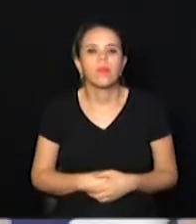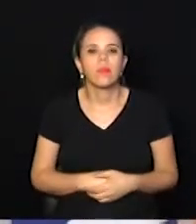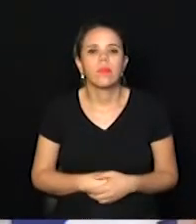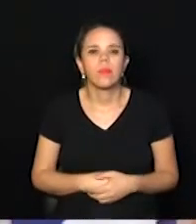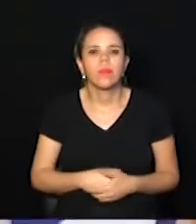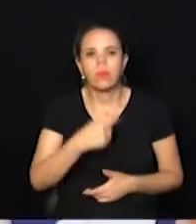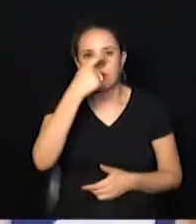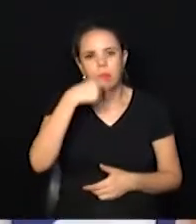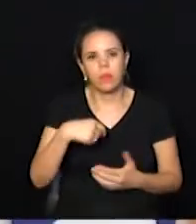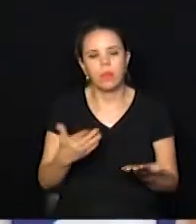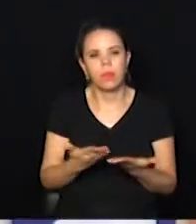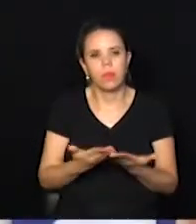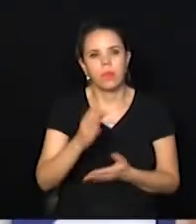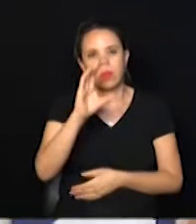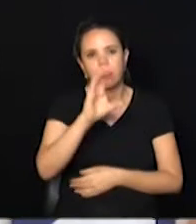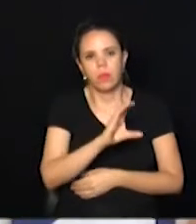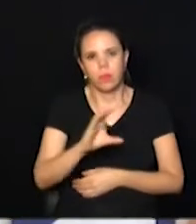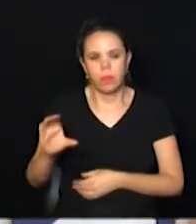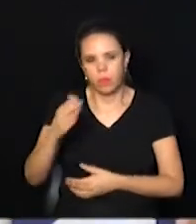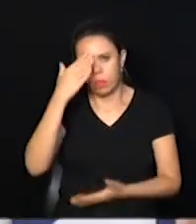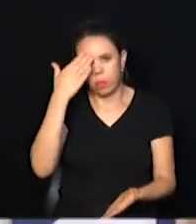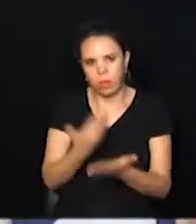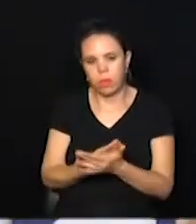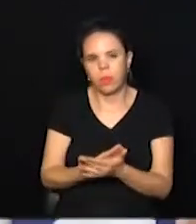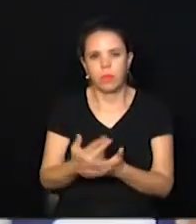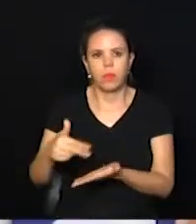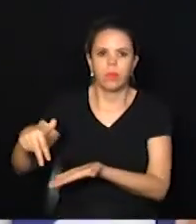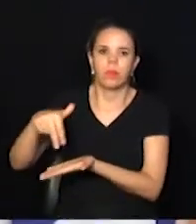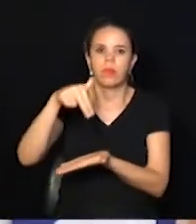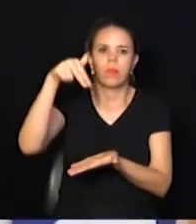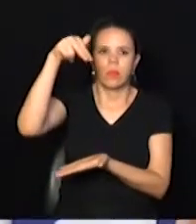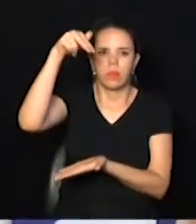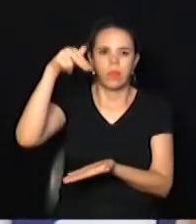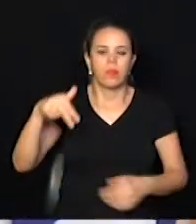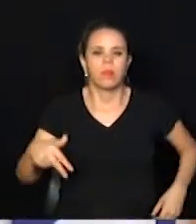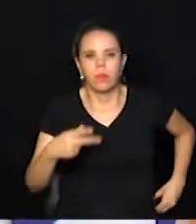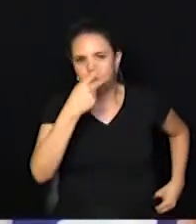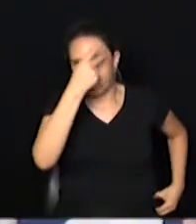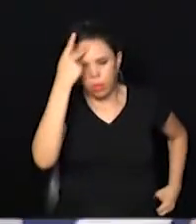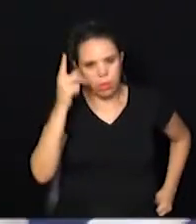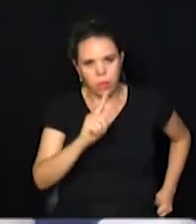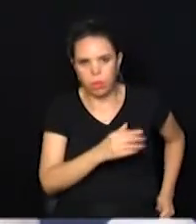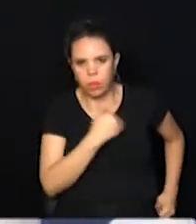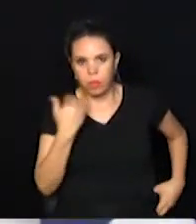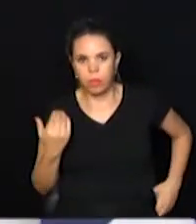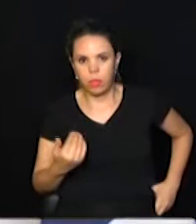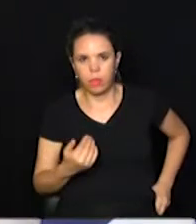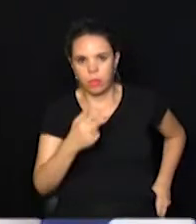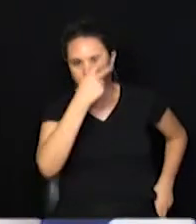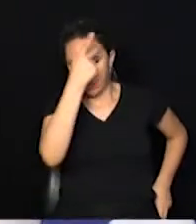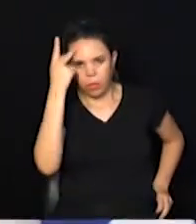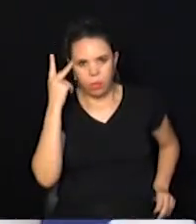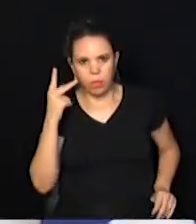sou cristã católica, acredito na ressurreição. As pessoas não morrem, as